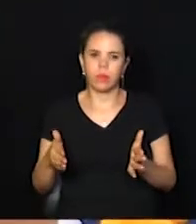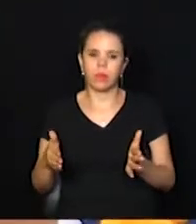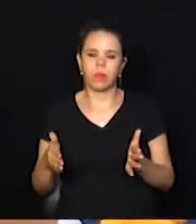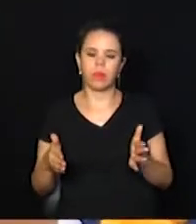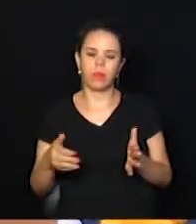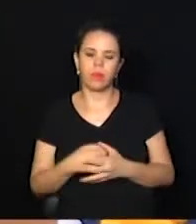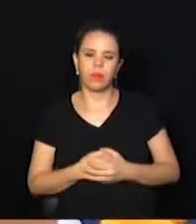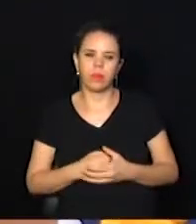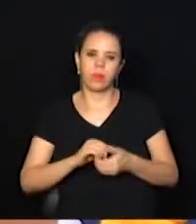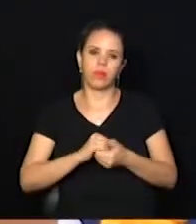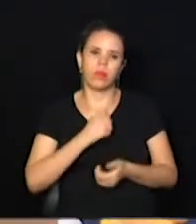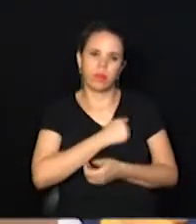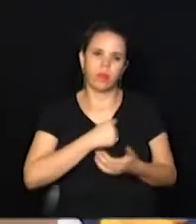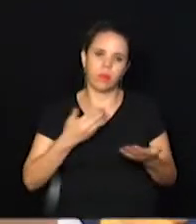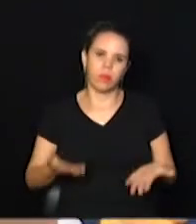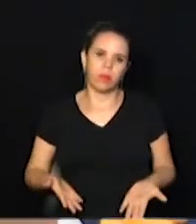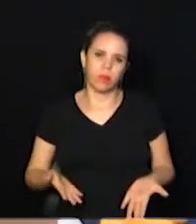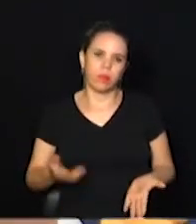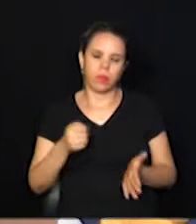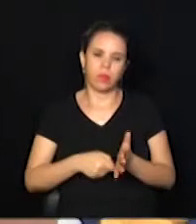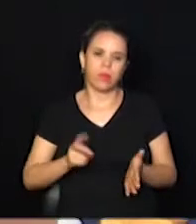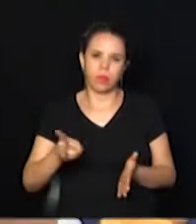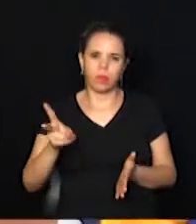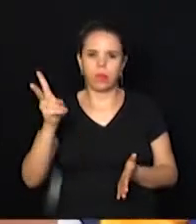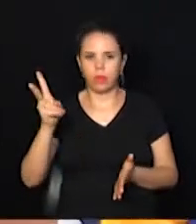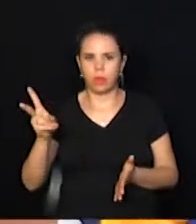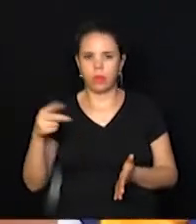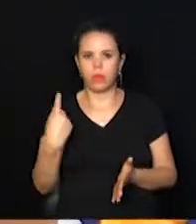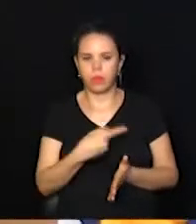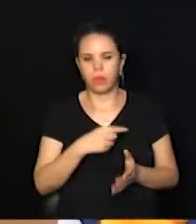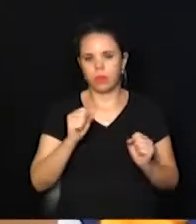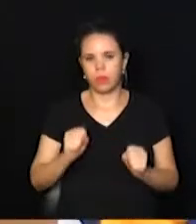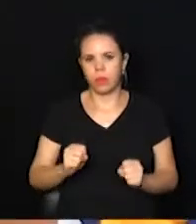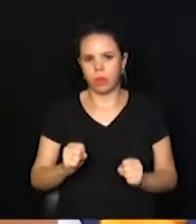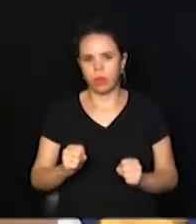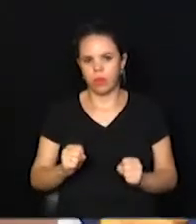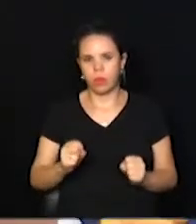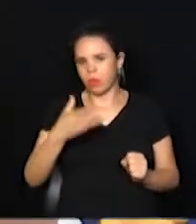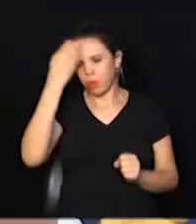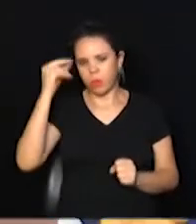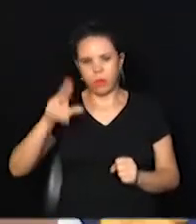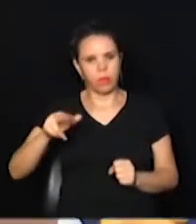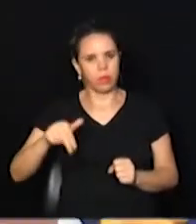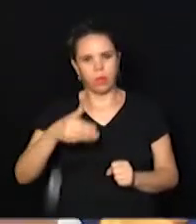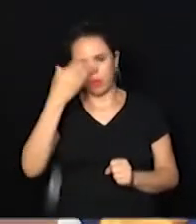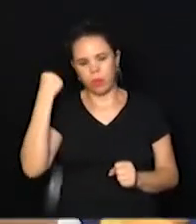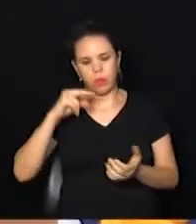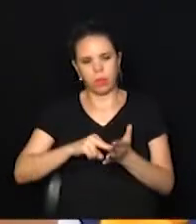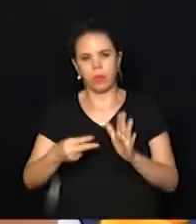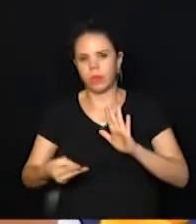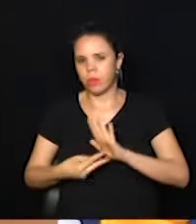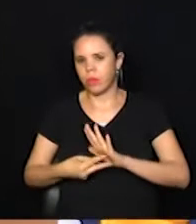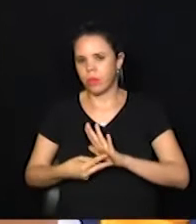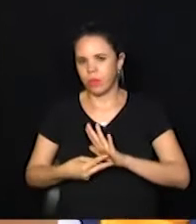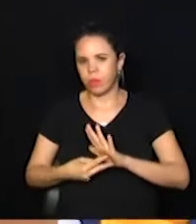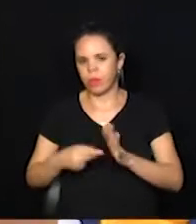Então, saudações aqui, a luta continua e que a gente possa jamais esquecer do significado